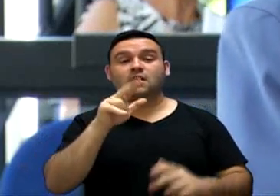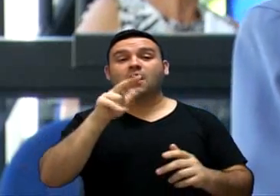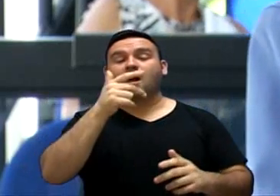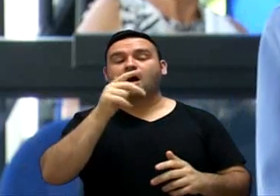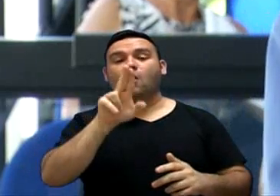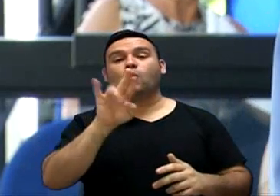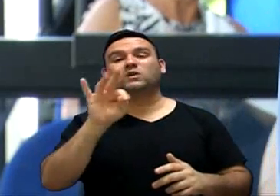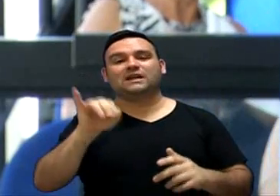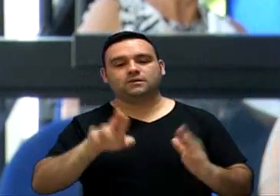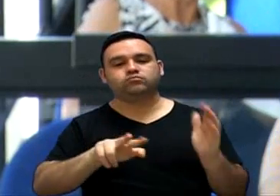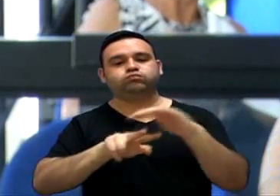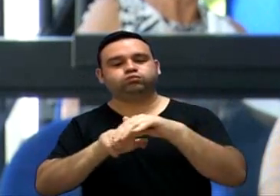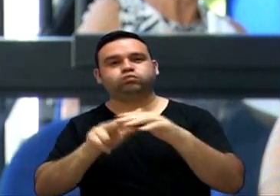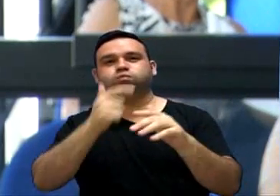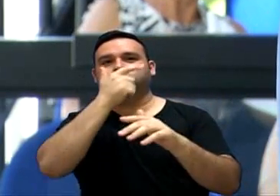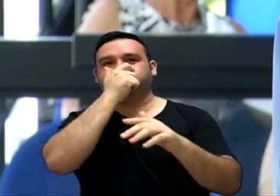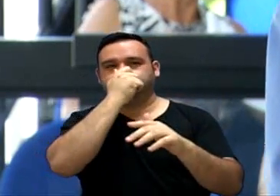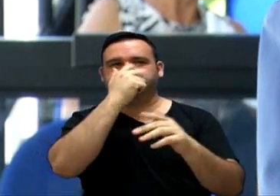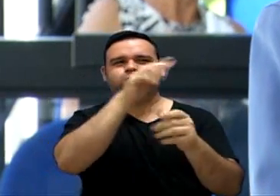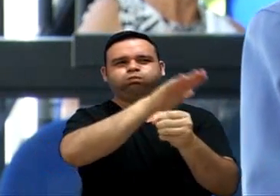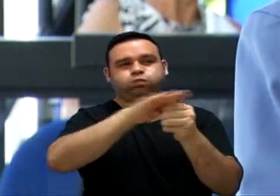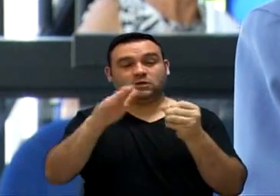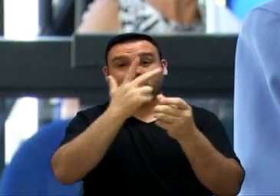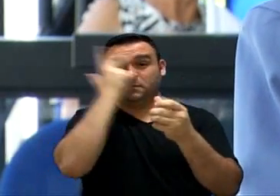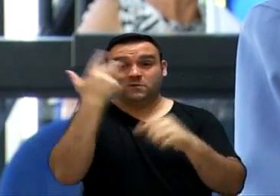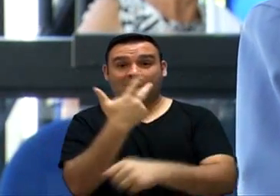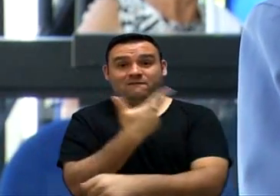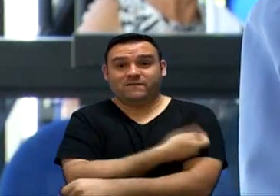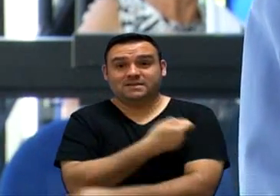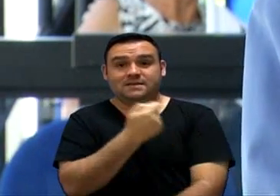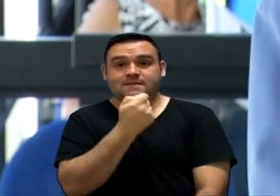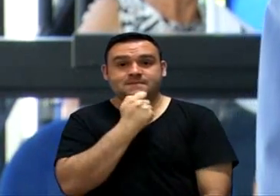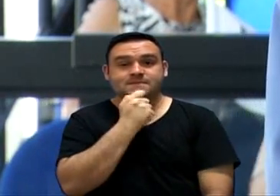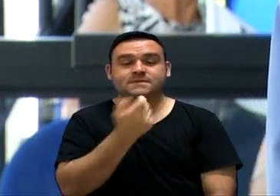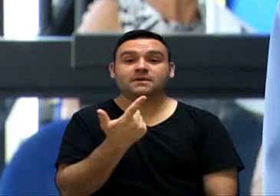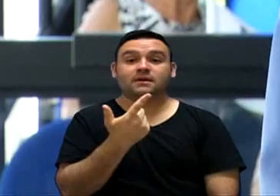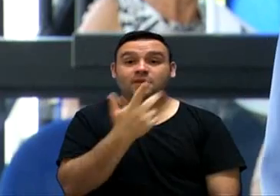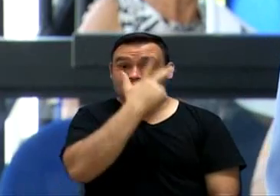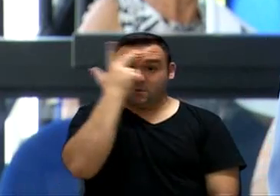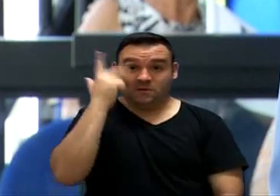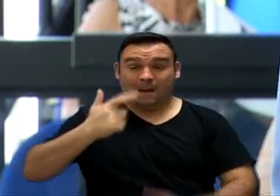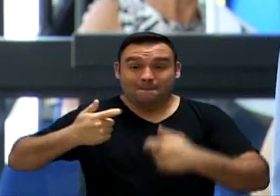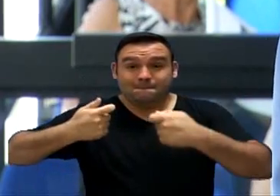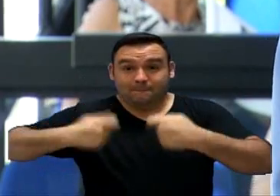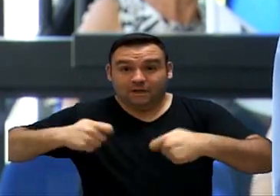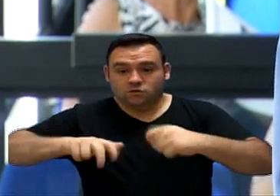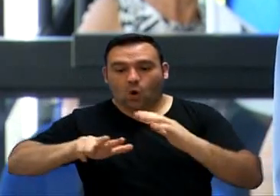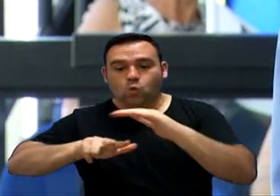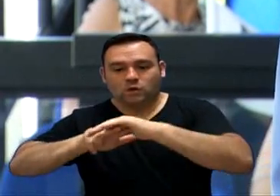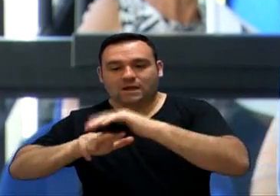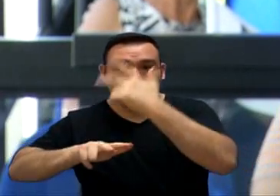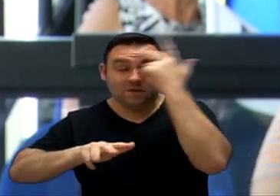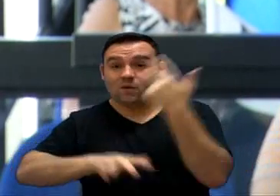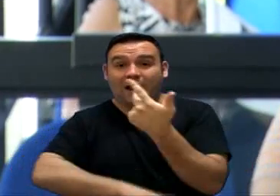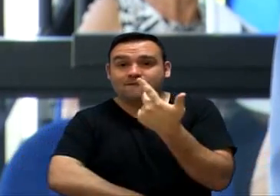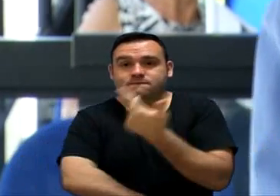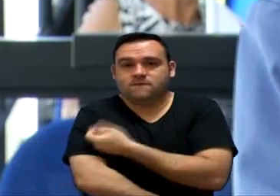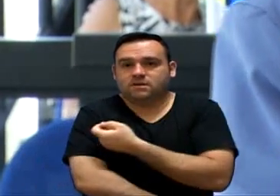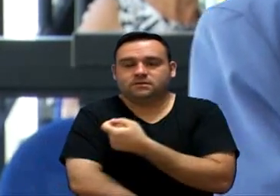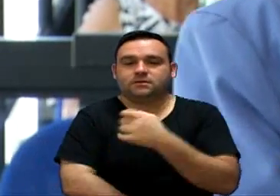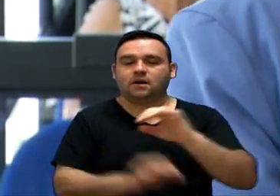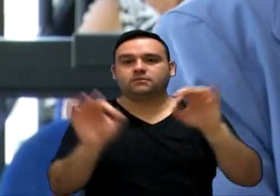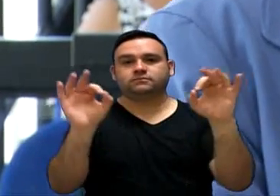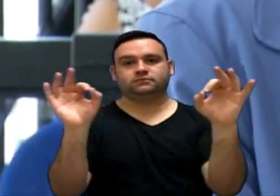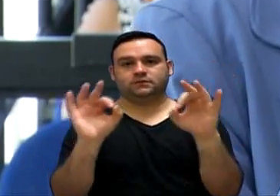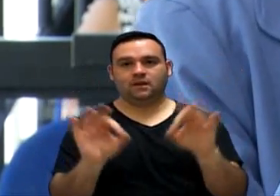ficaram lotadas, sim, de pessoas que não foram vacinadas. Quem precisou usar a UTI foram as pessoas que não